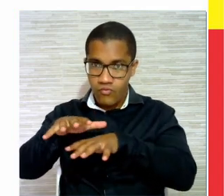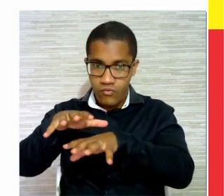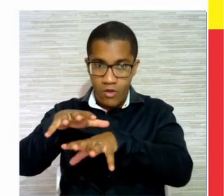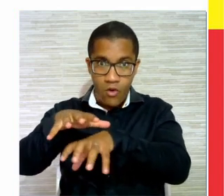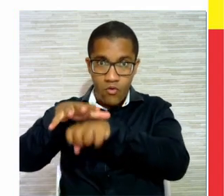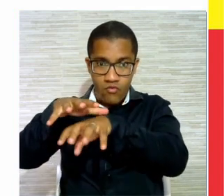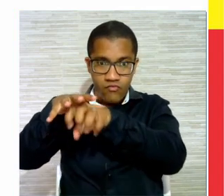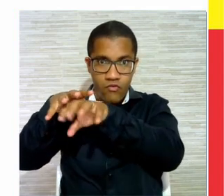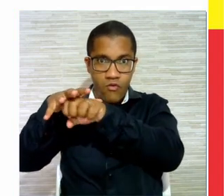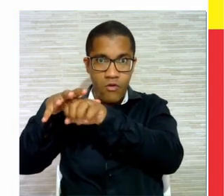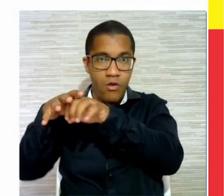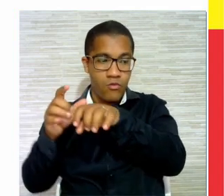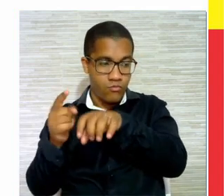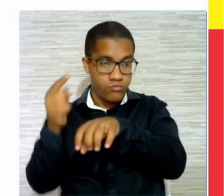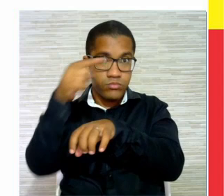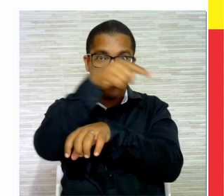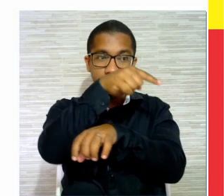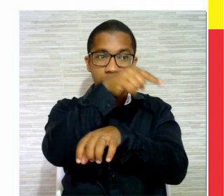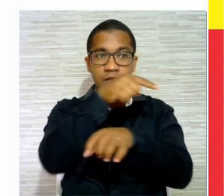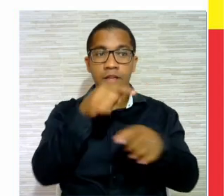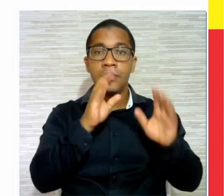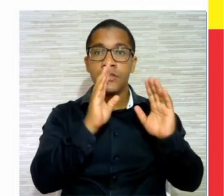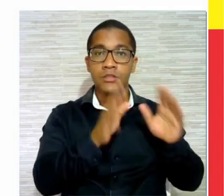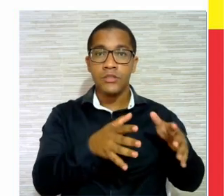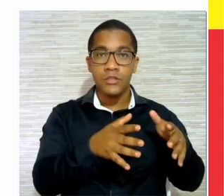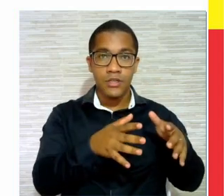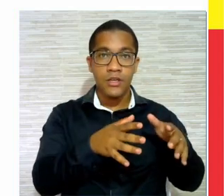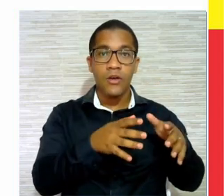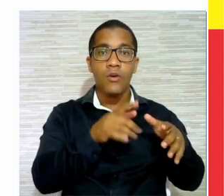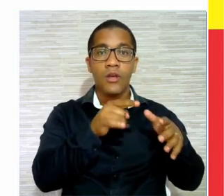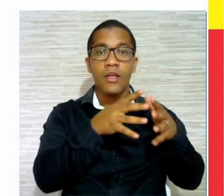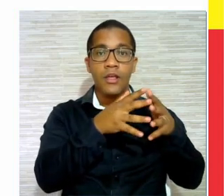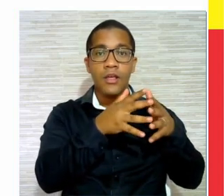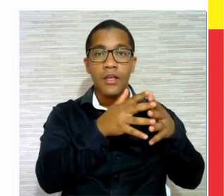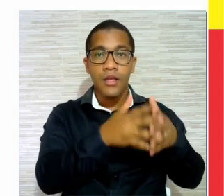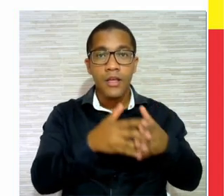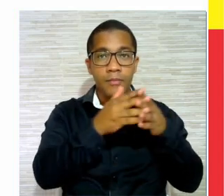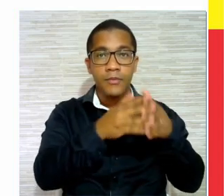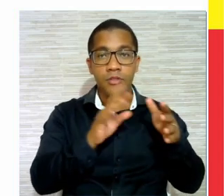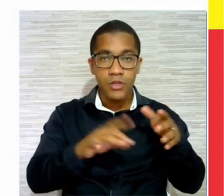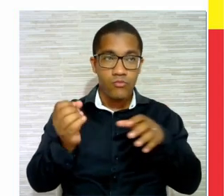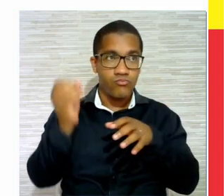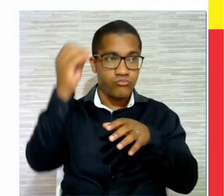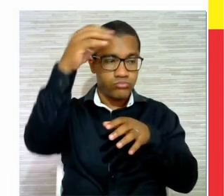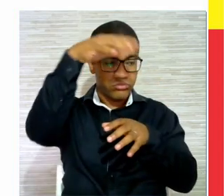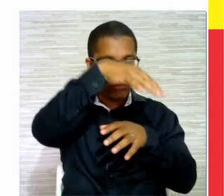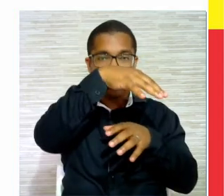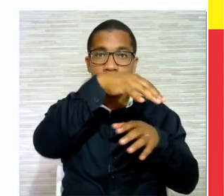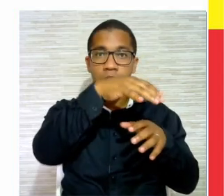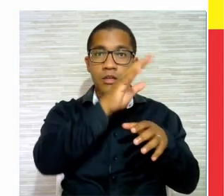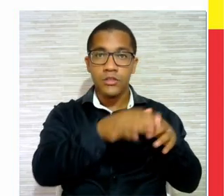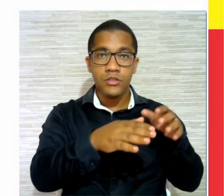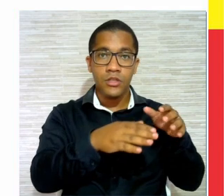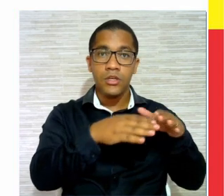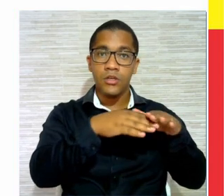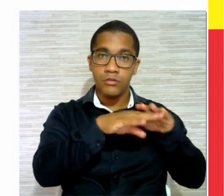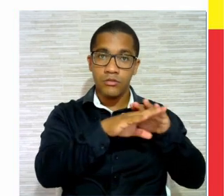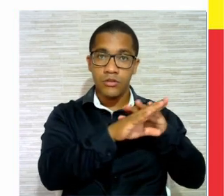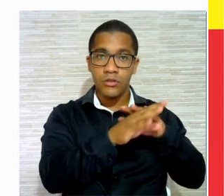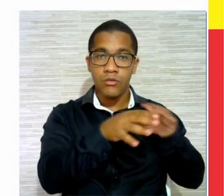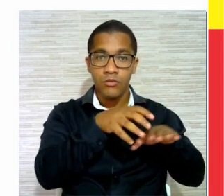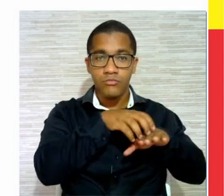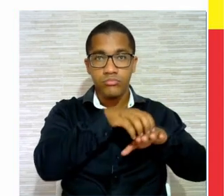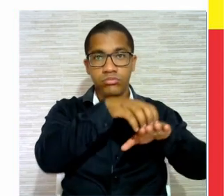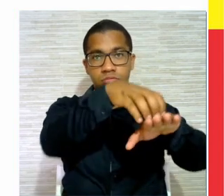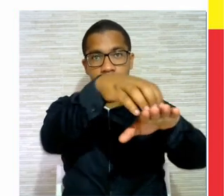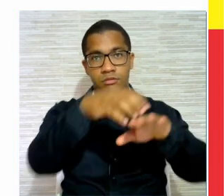ao lado da imagem você consegue também ver uma máquina que já está recebendo essa soja, né? Servindo de suporte